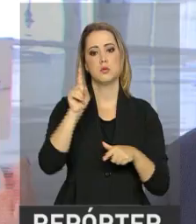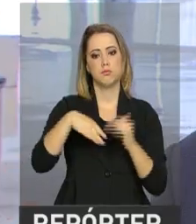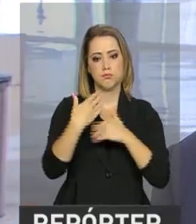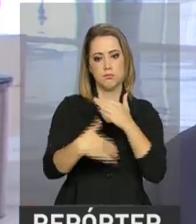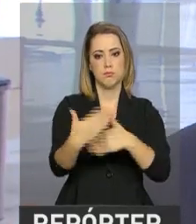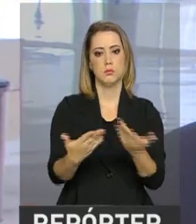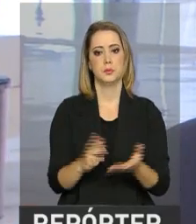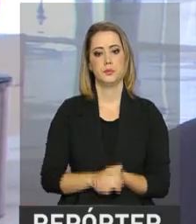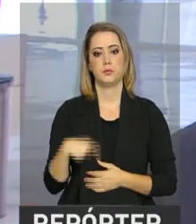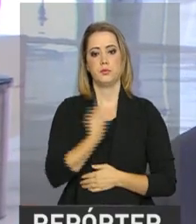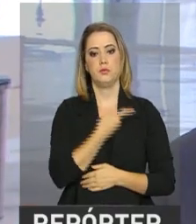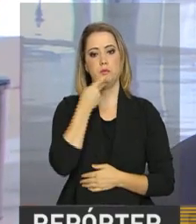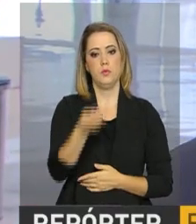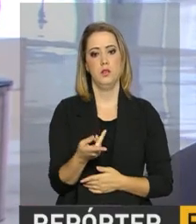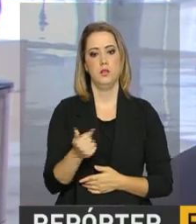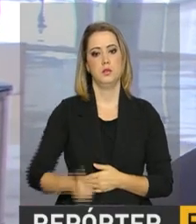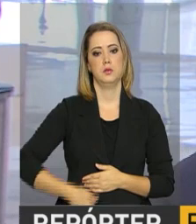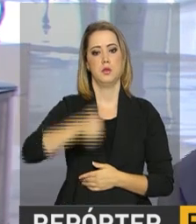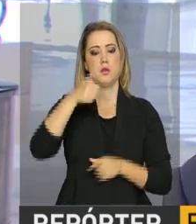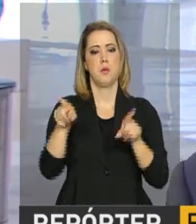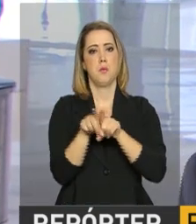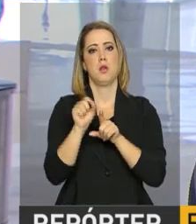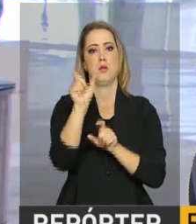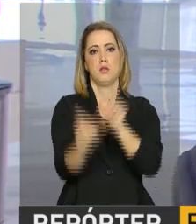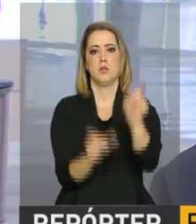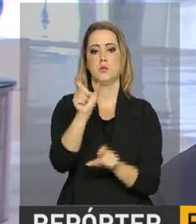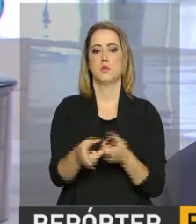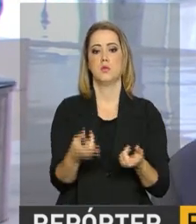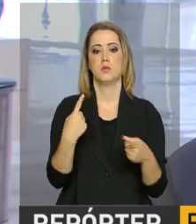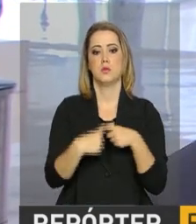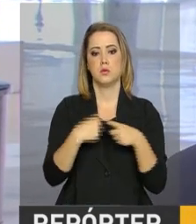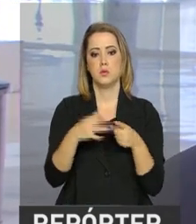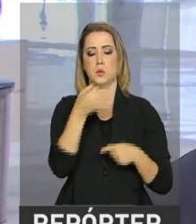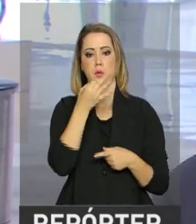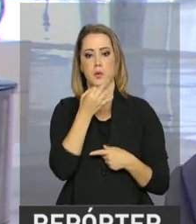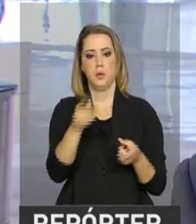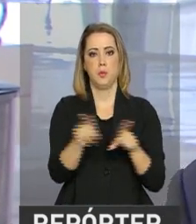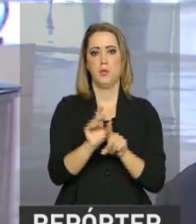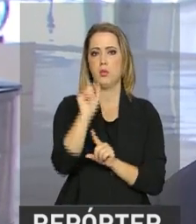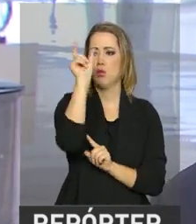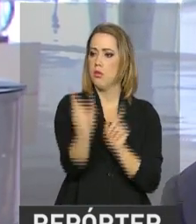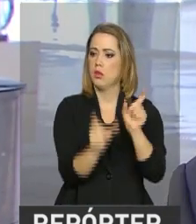avanço nós estamos falando em valorizar as pessoas por quê Porque a opinião e a conveniência